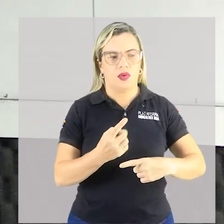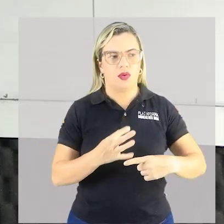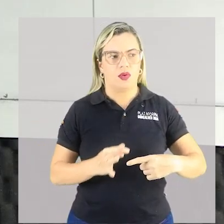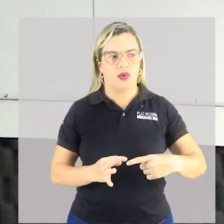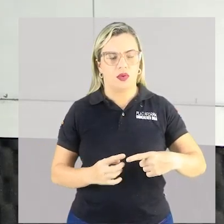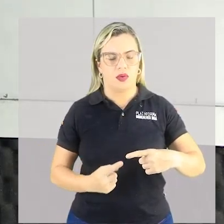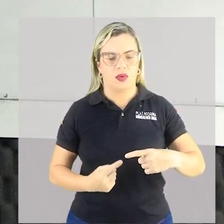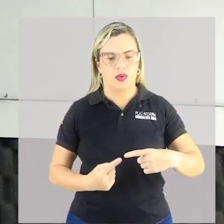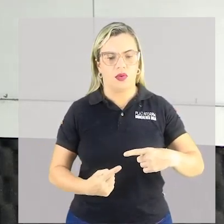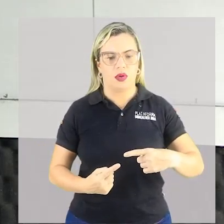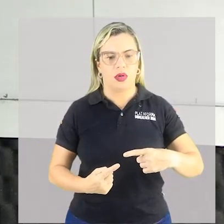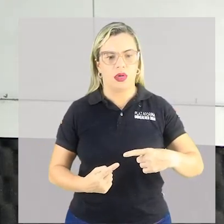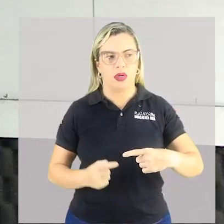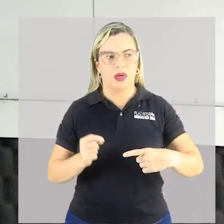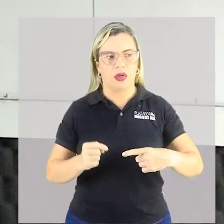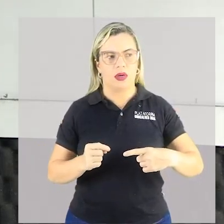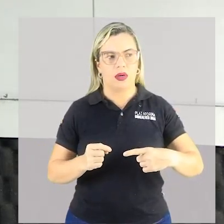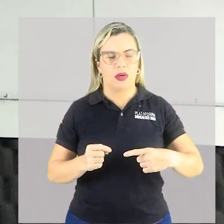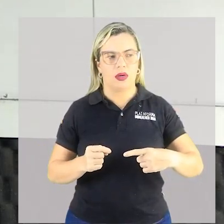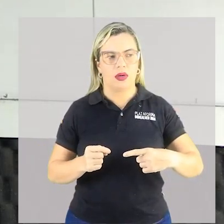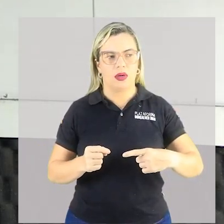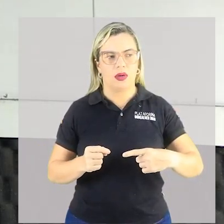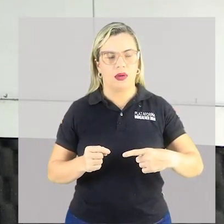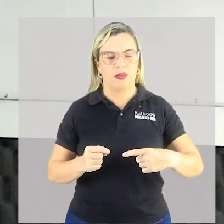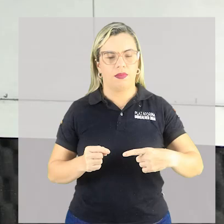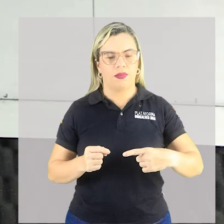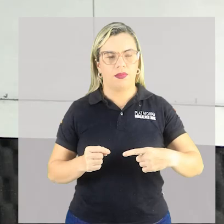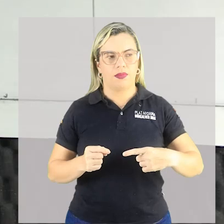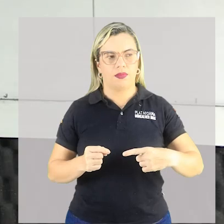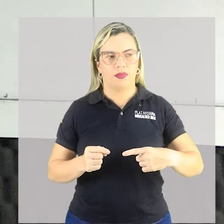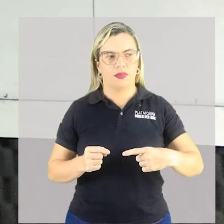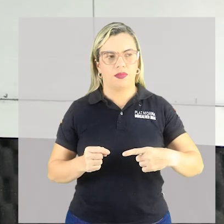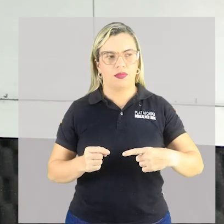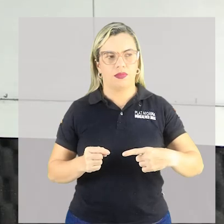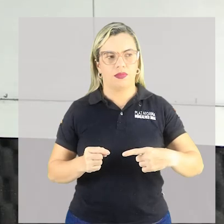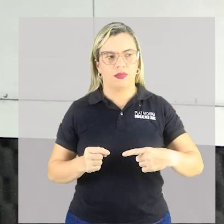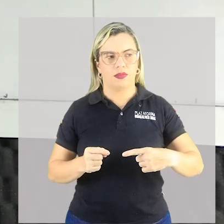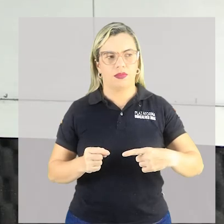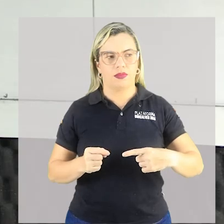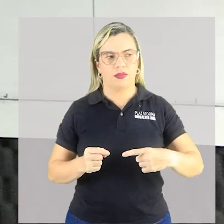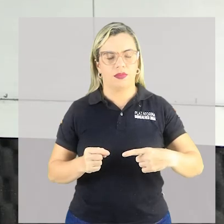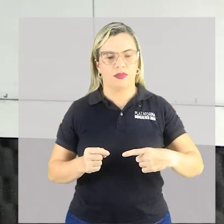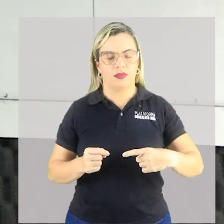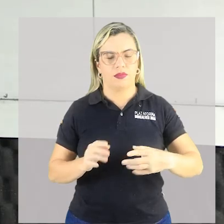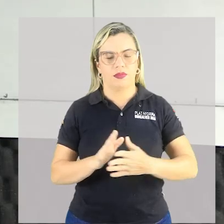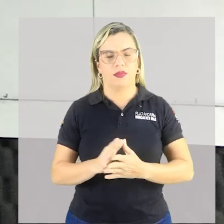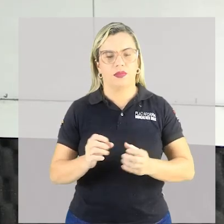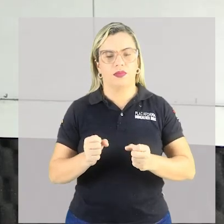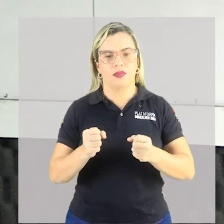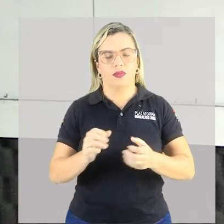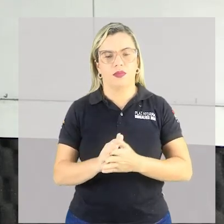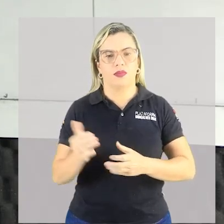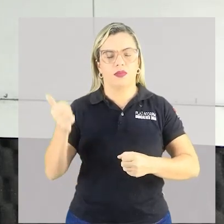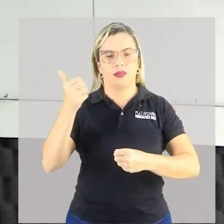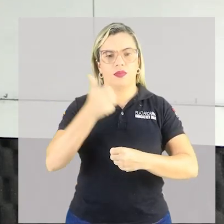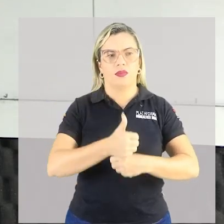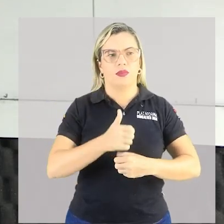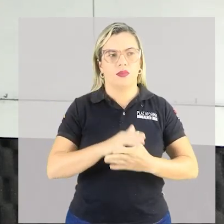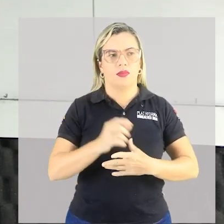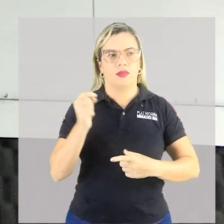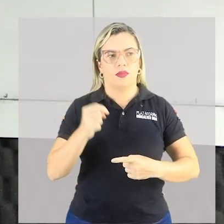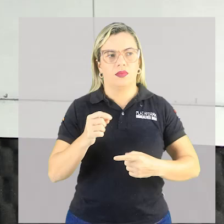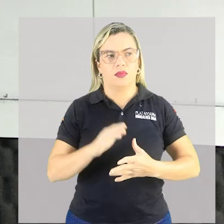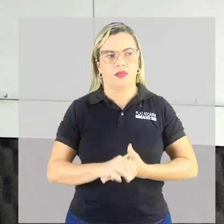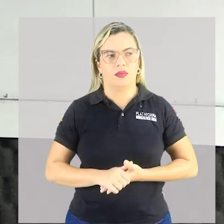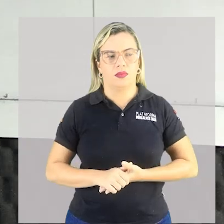T1. Bora colocar aqui, né? T1. Esse T1 a gente já pode substituir, turma, mas vamos fazer isso,